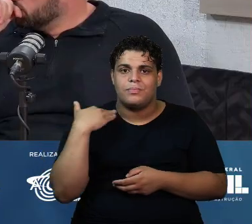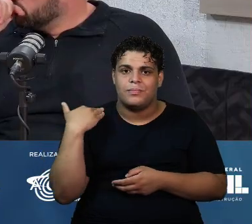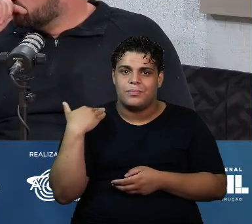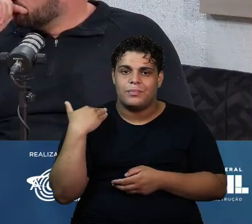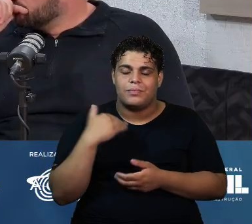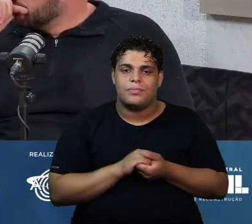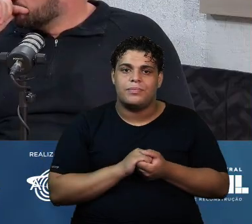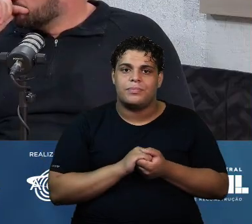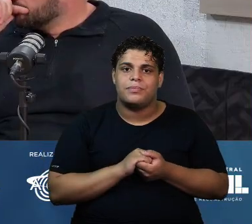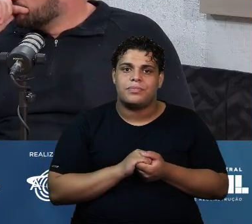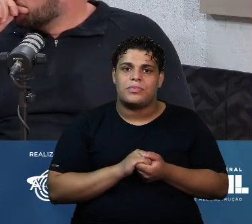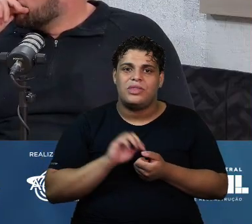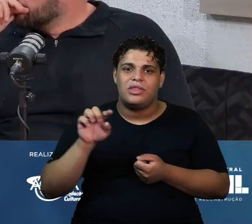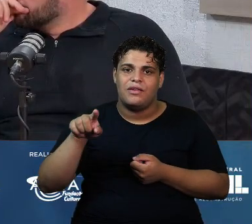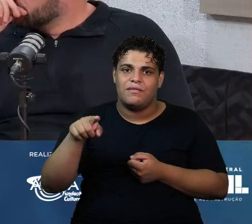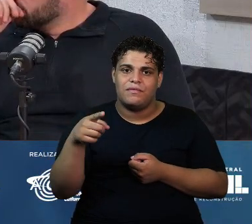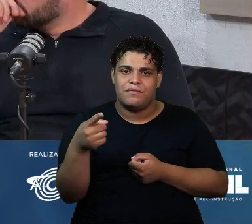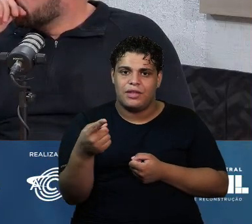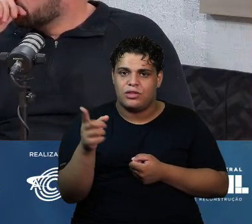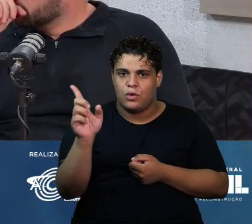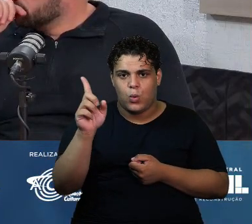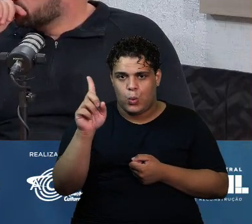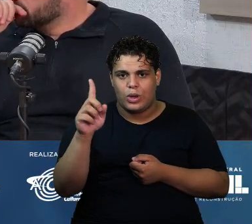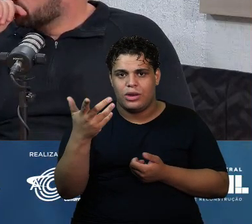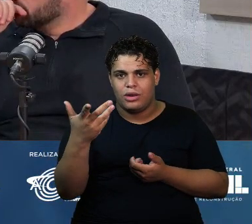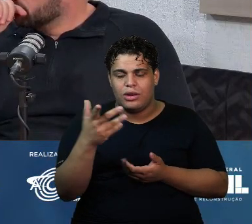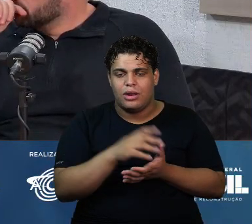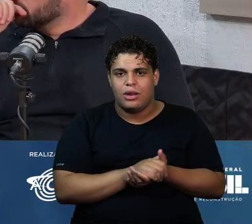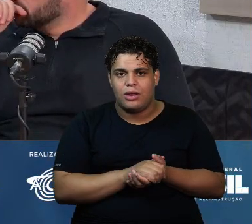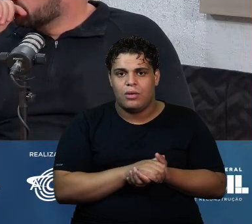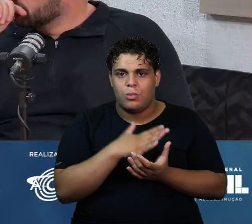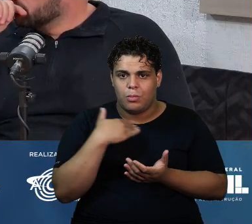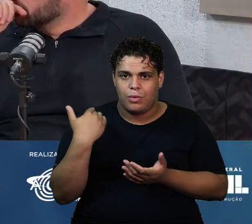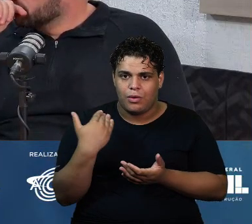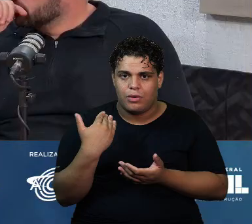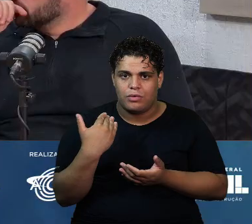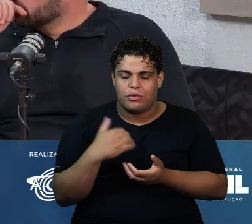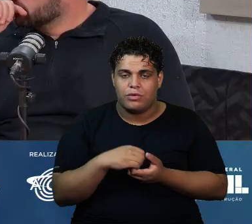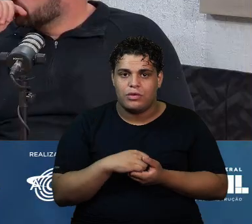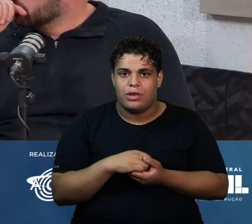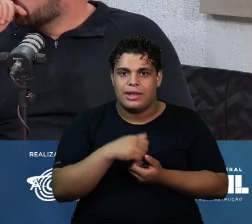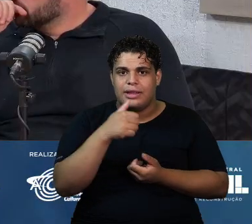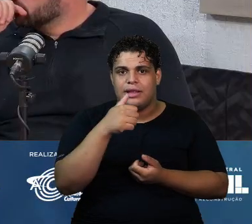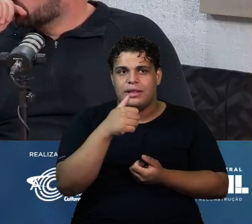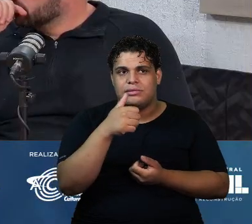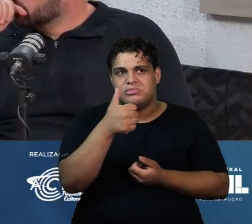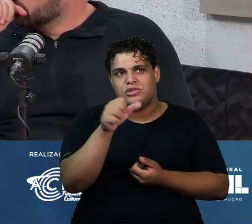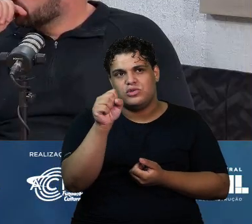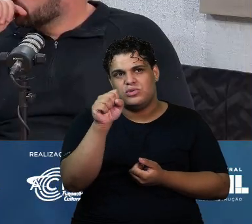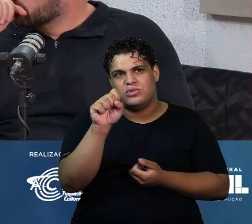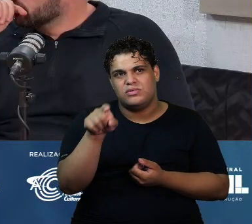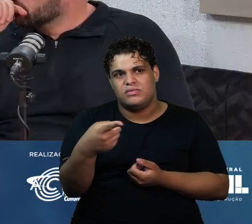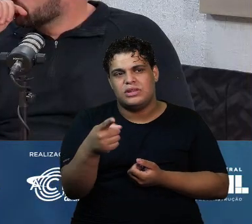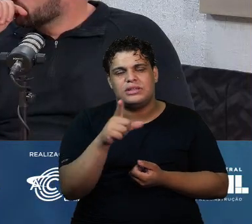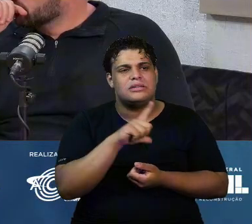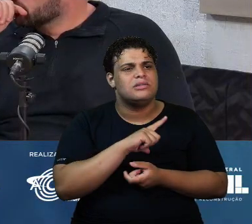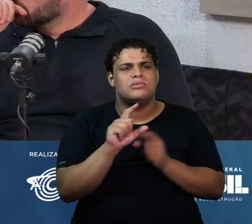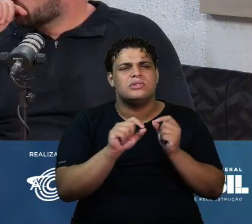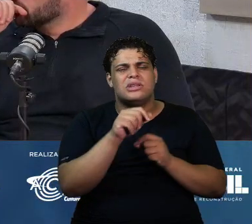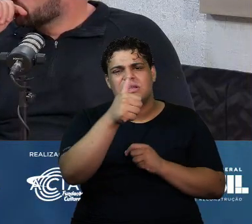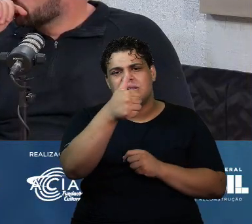fatais, aí você multiplica os não fatais com e sem sequelas por 17, 18 vezes, nós vamos chegar a 100 mil